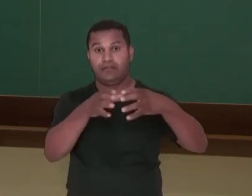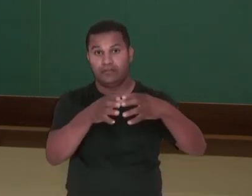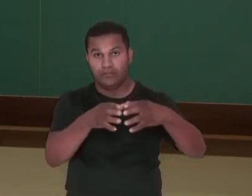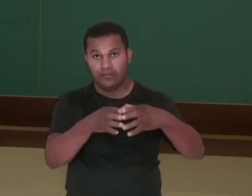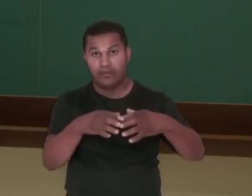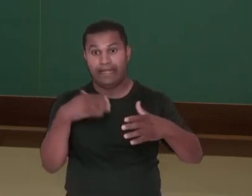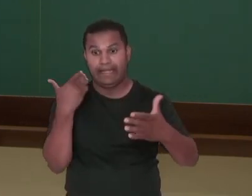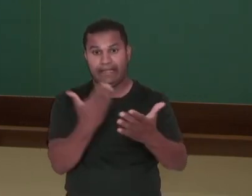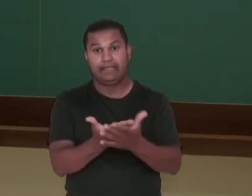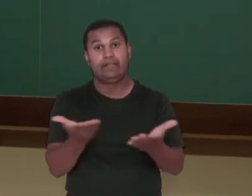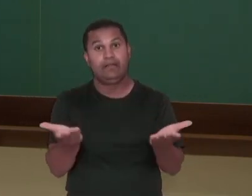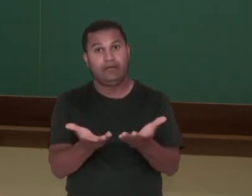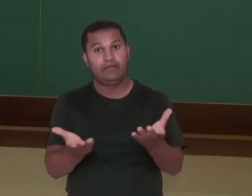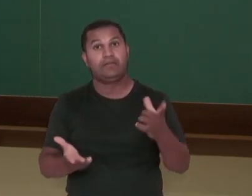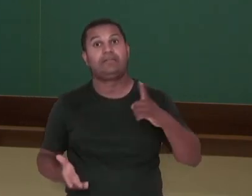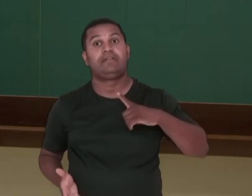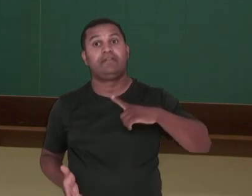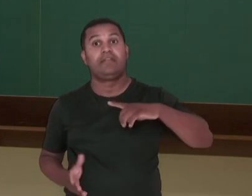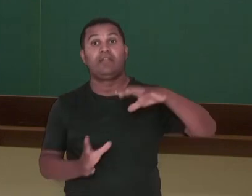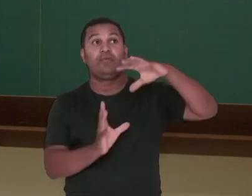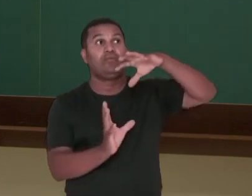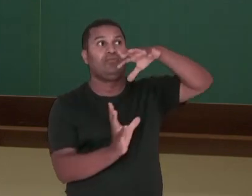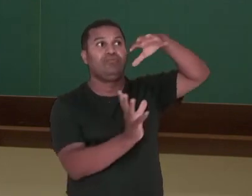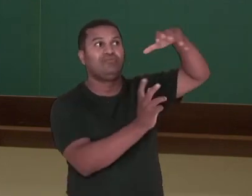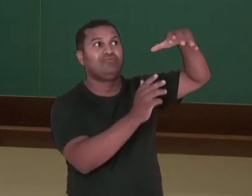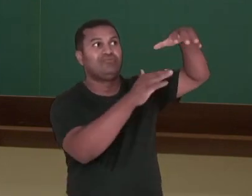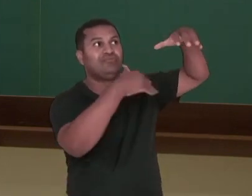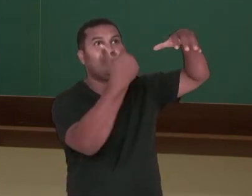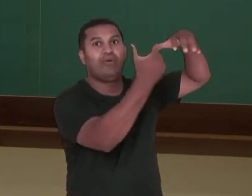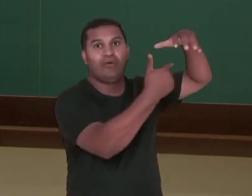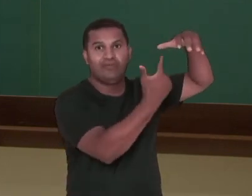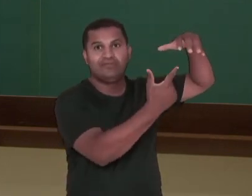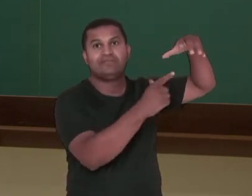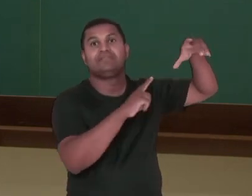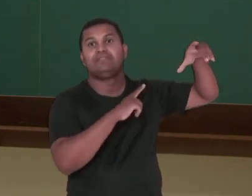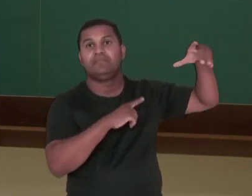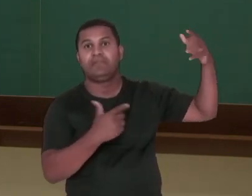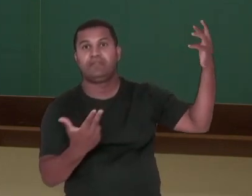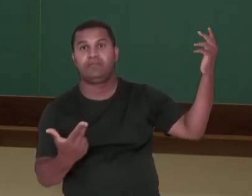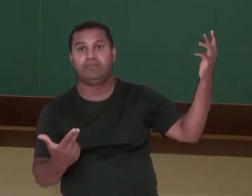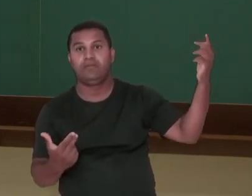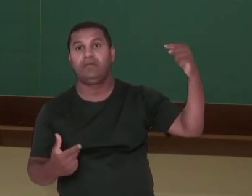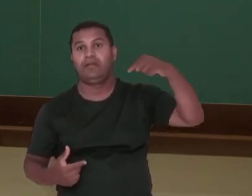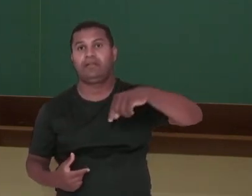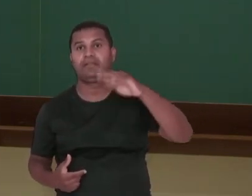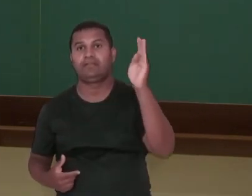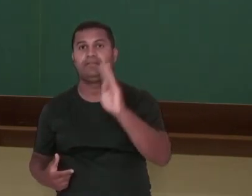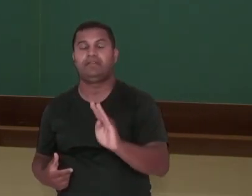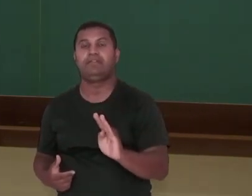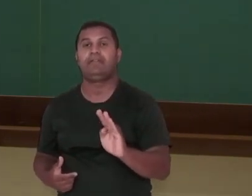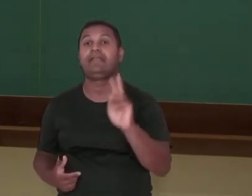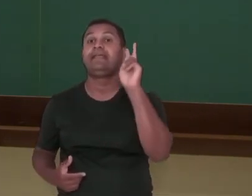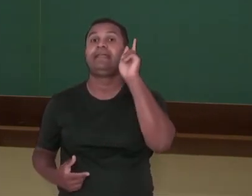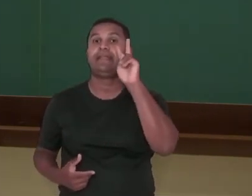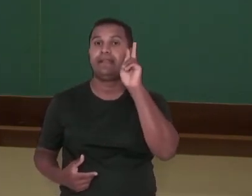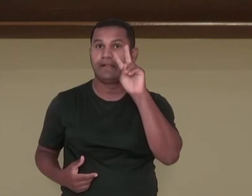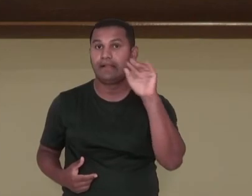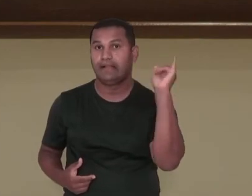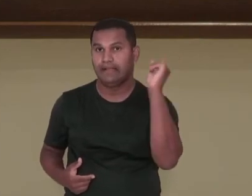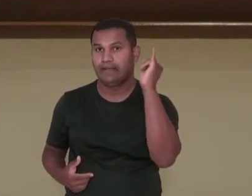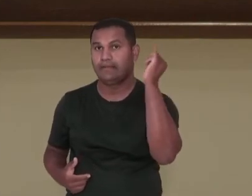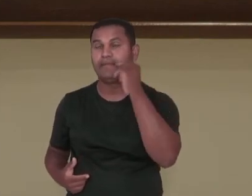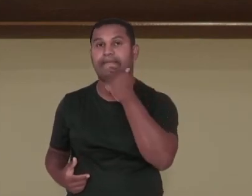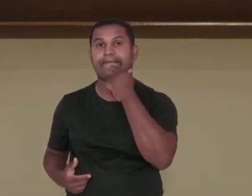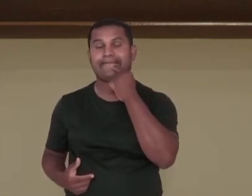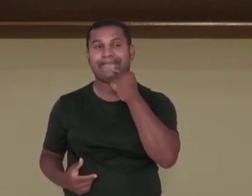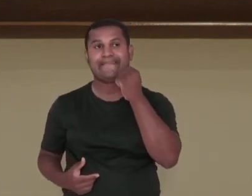todo colaborou pela participação de todos nas eleições. Bom, o que a gente estudou?